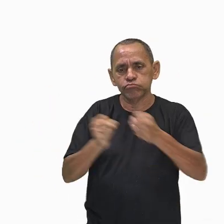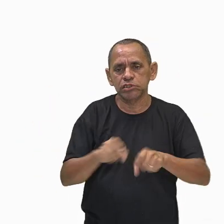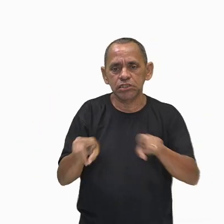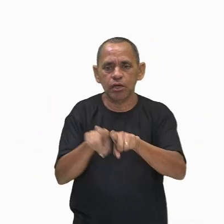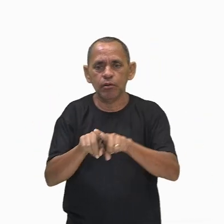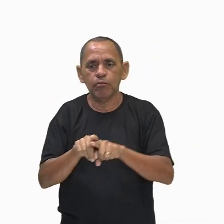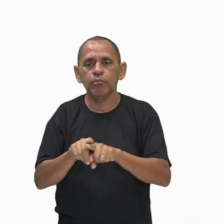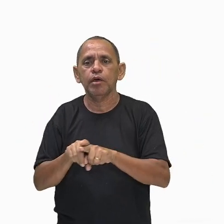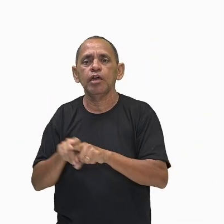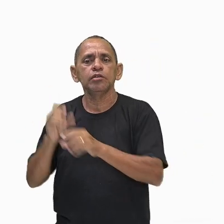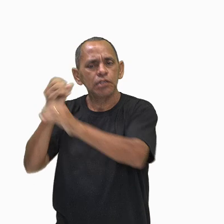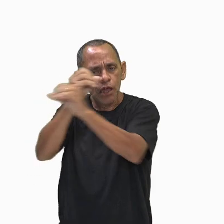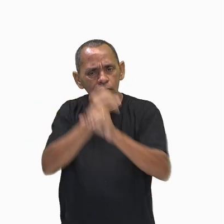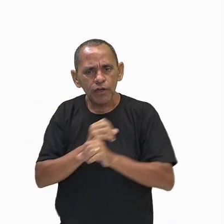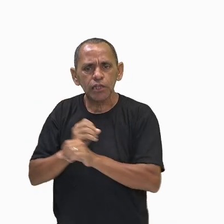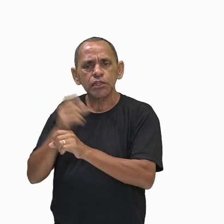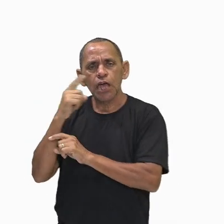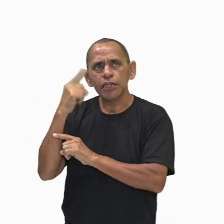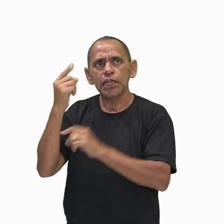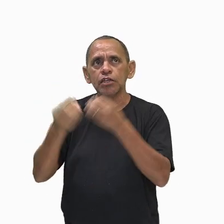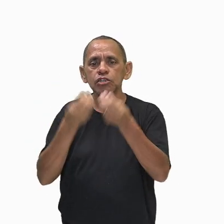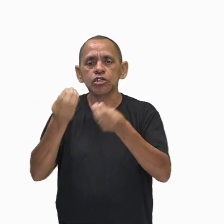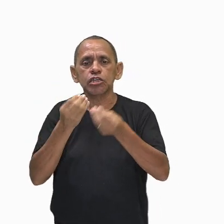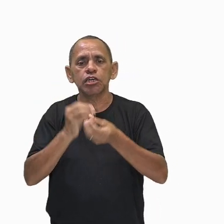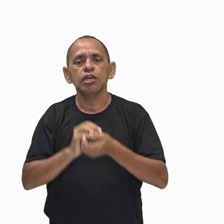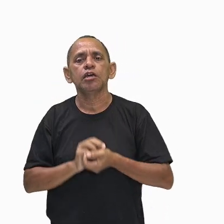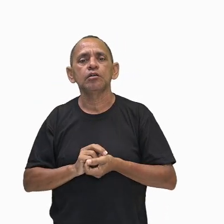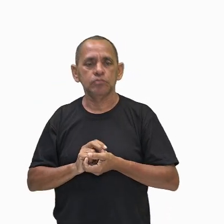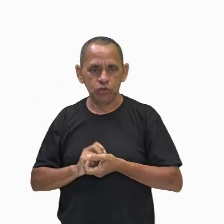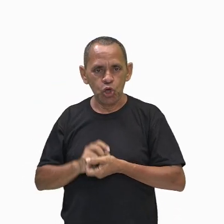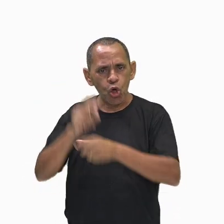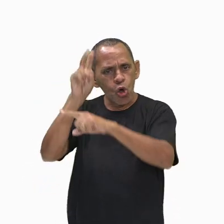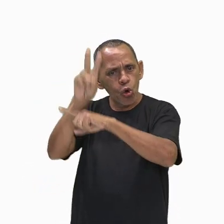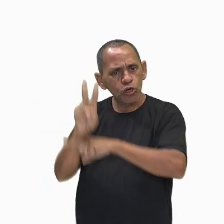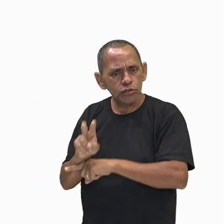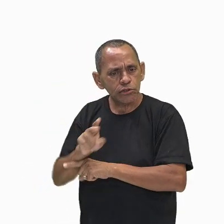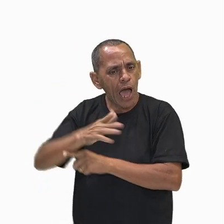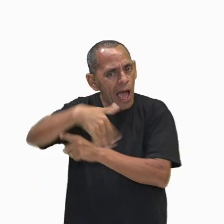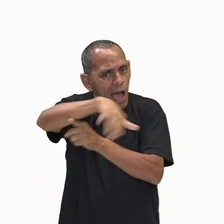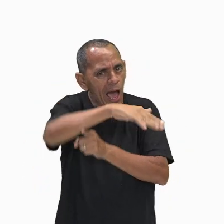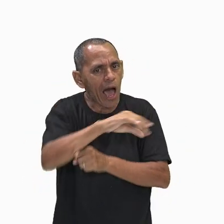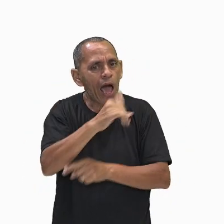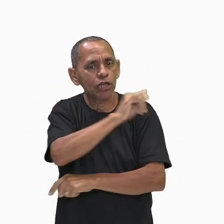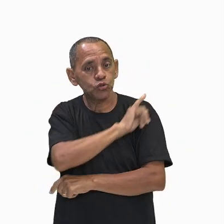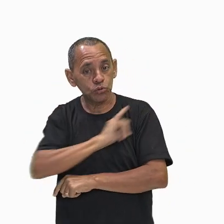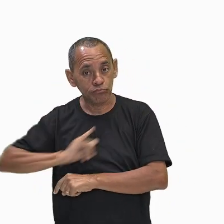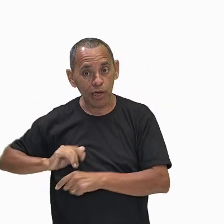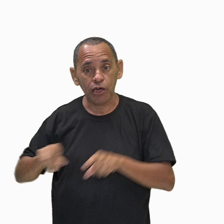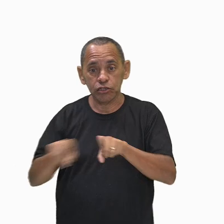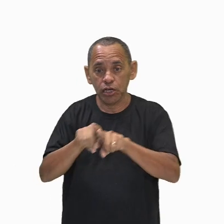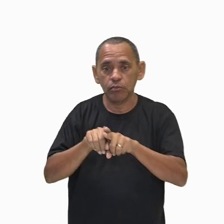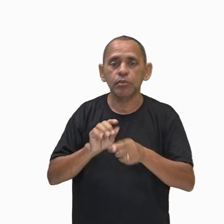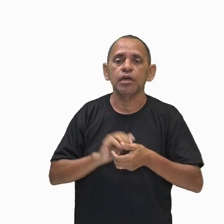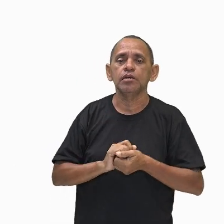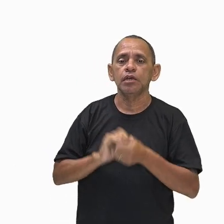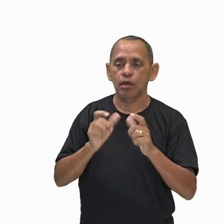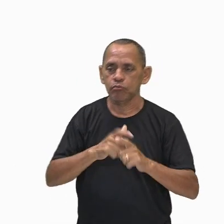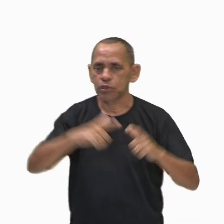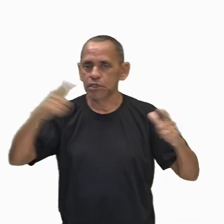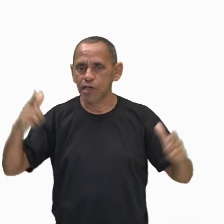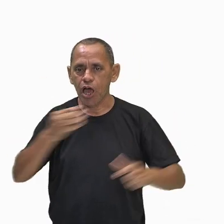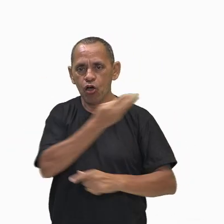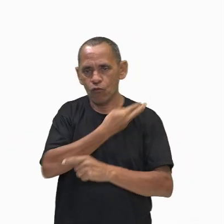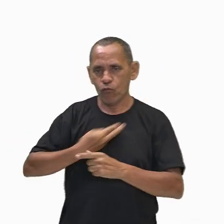defender a ideia de que o meio mais eficiente para preservar a unidade territorial do império e ampliar a autoridade, então, do governo